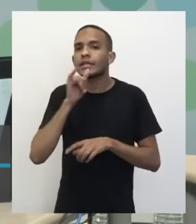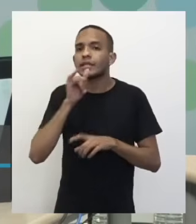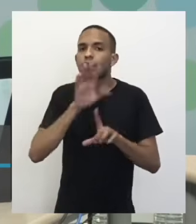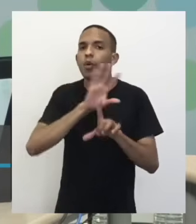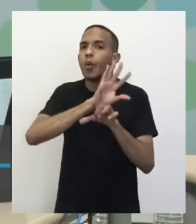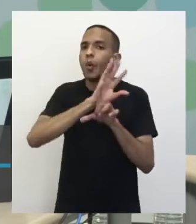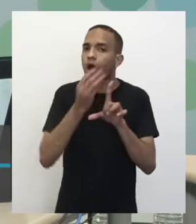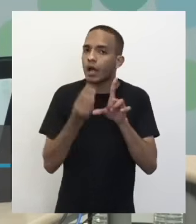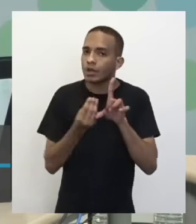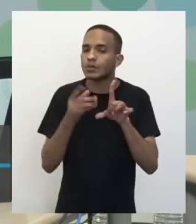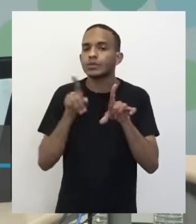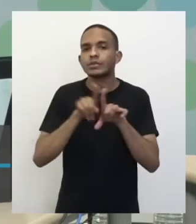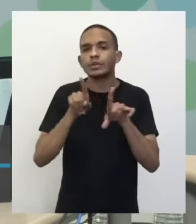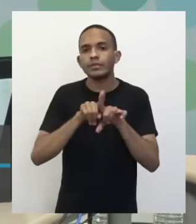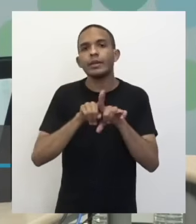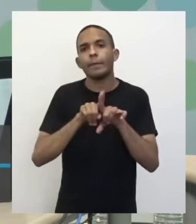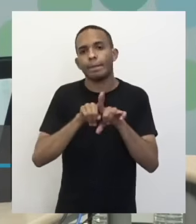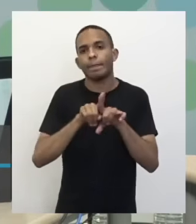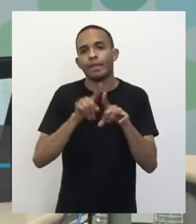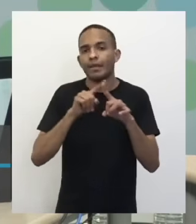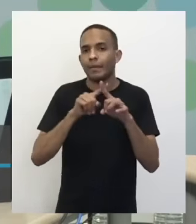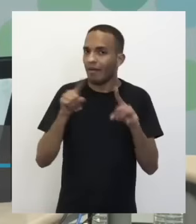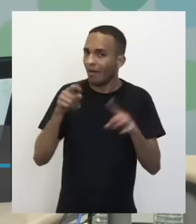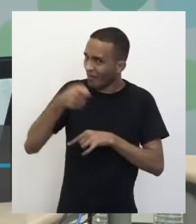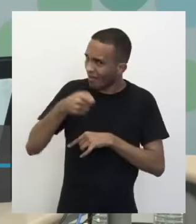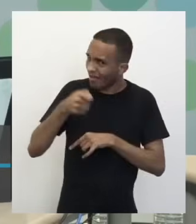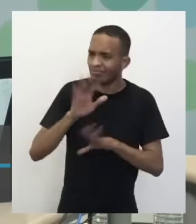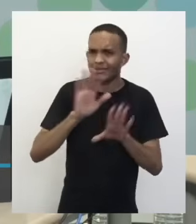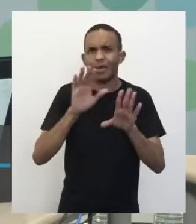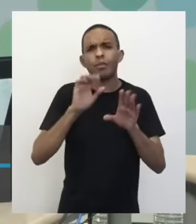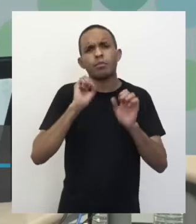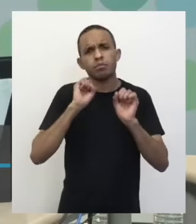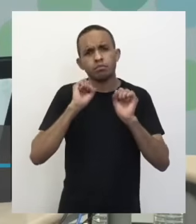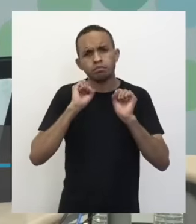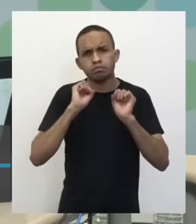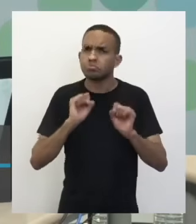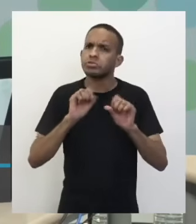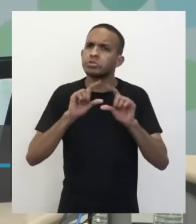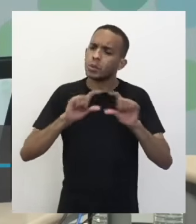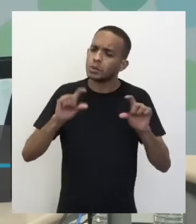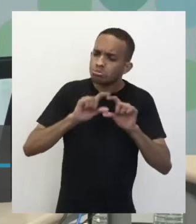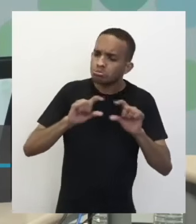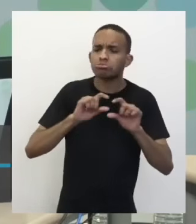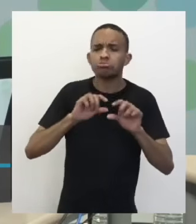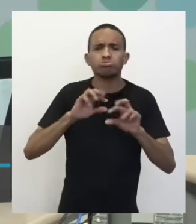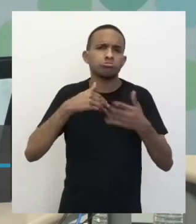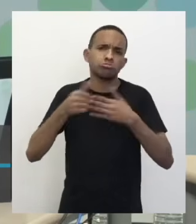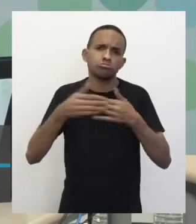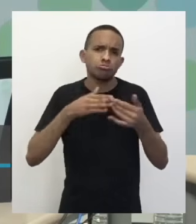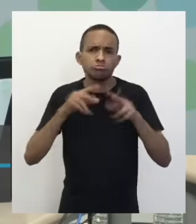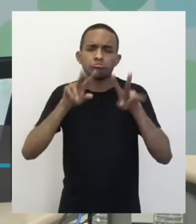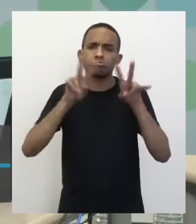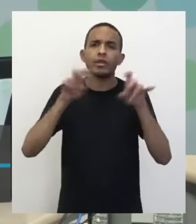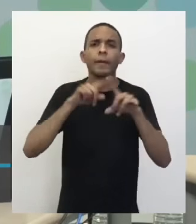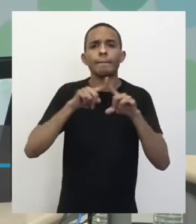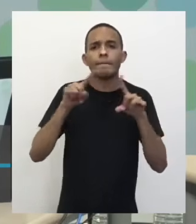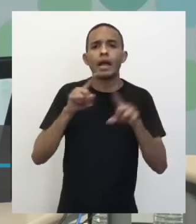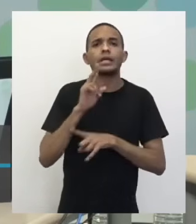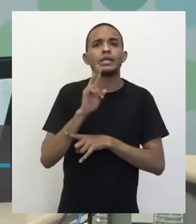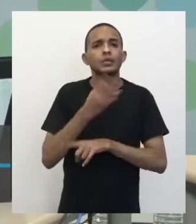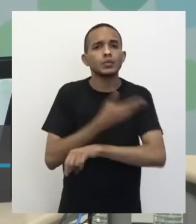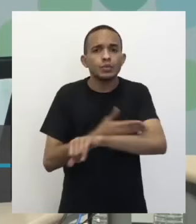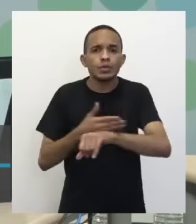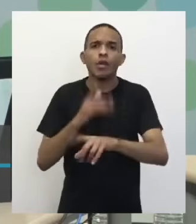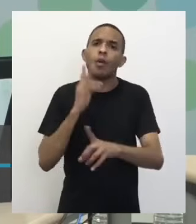muito, mas a tirinha às vezes também, mas não necessariamente, eu podia ter uma tirinha aleatória, mas muitas vezes a gente encontrava uma